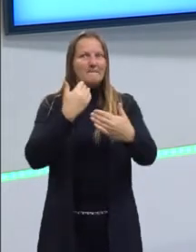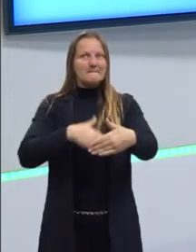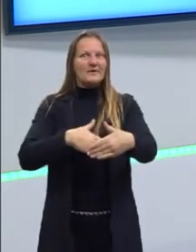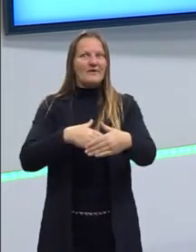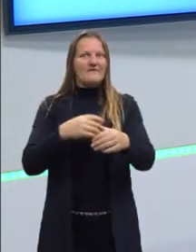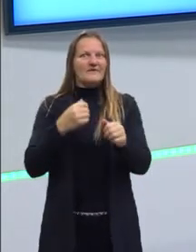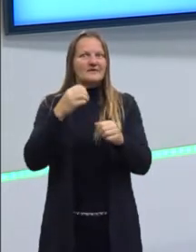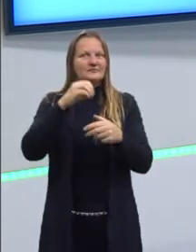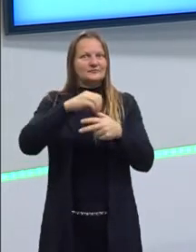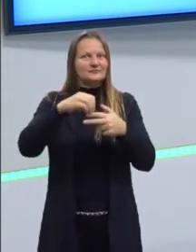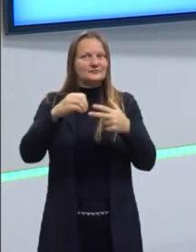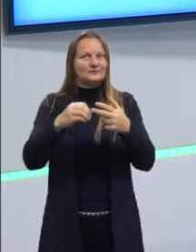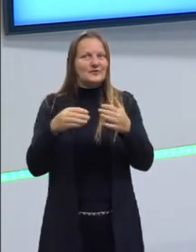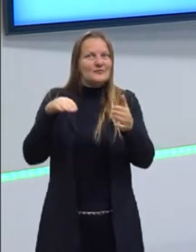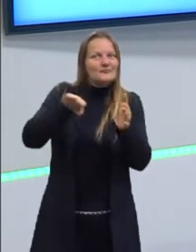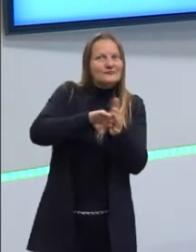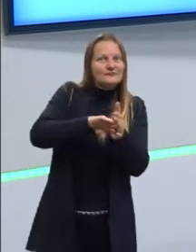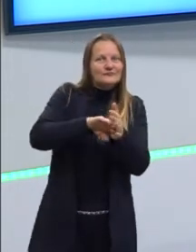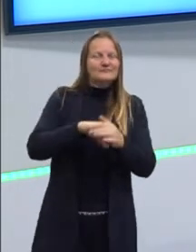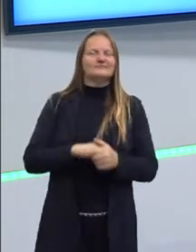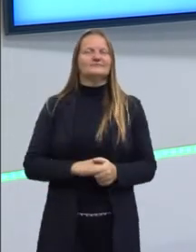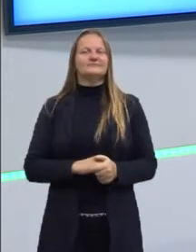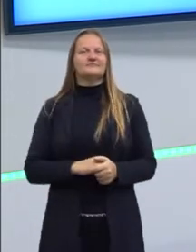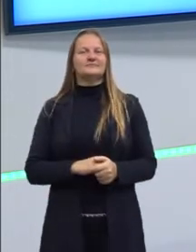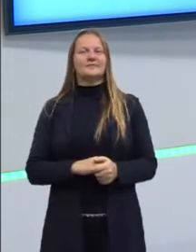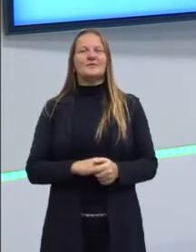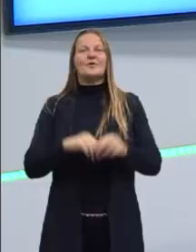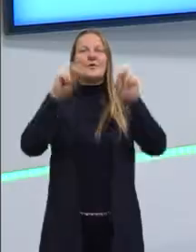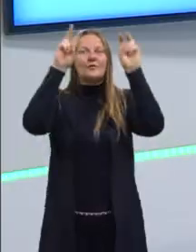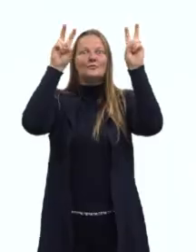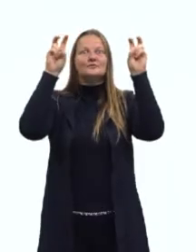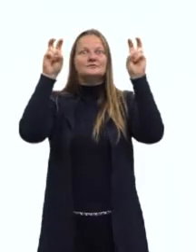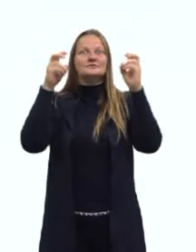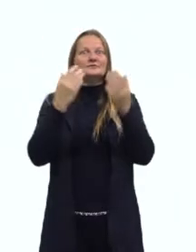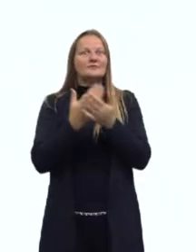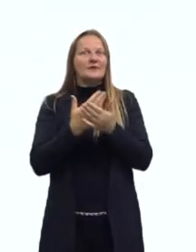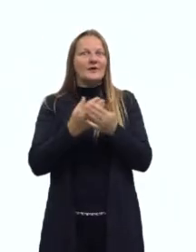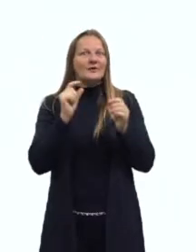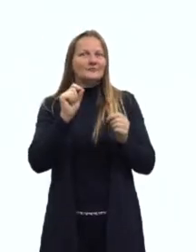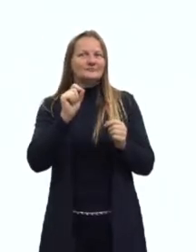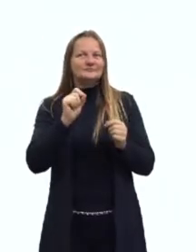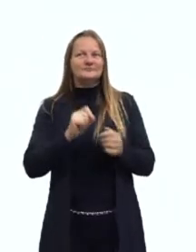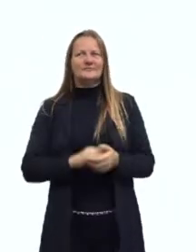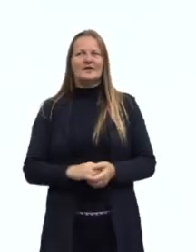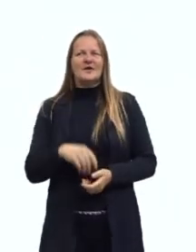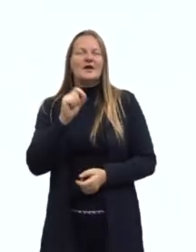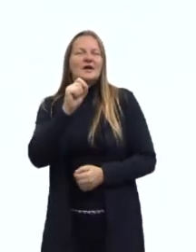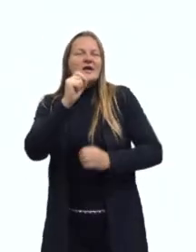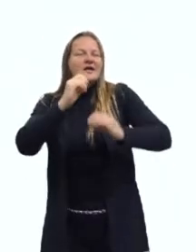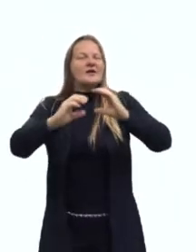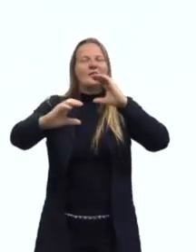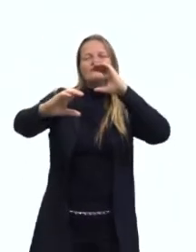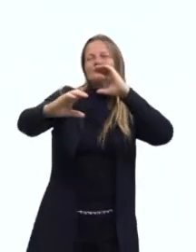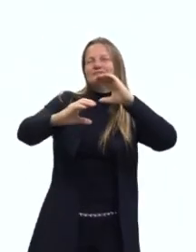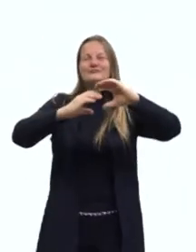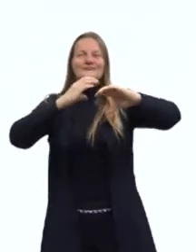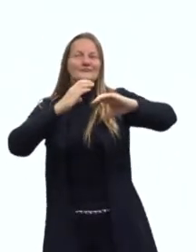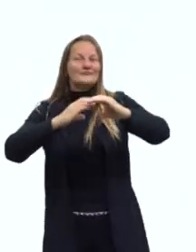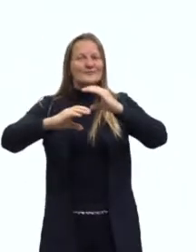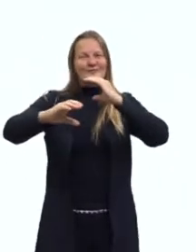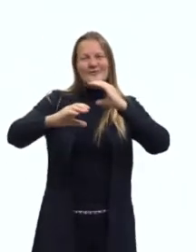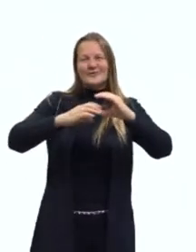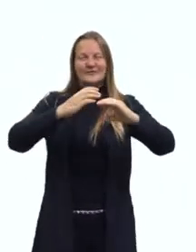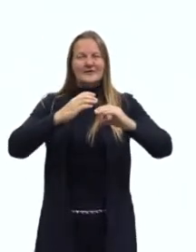quase no ponto de chegada e o título da nossa aula hoje é quem canta seus males